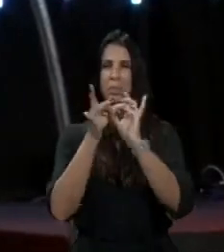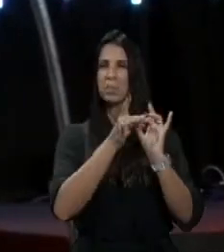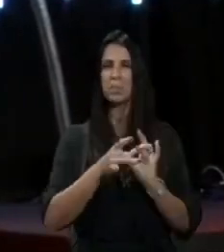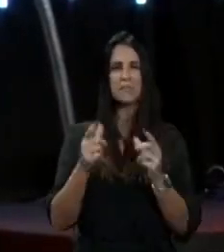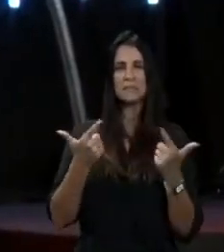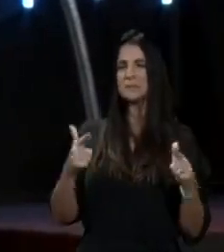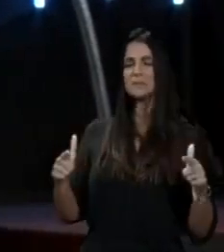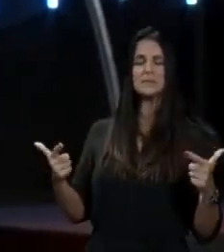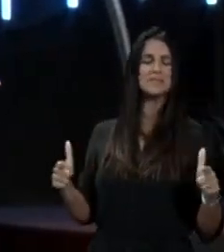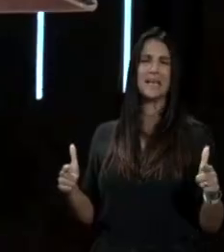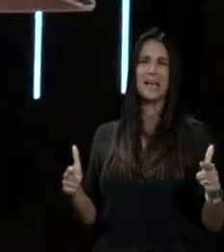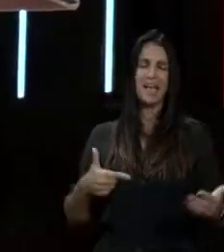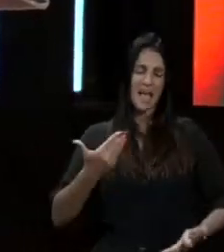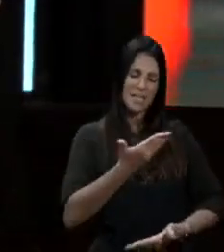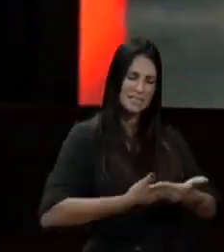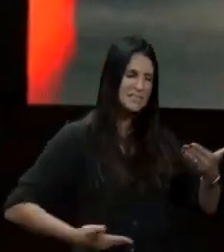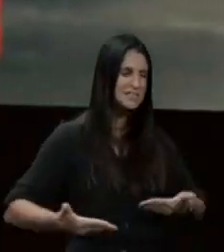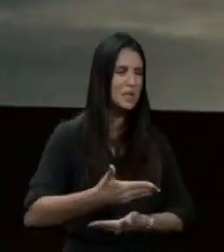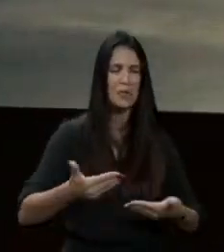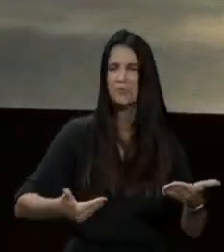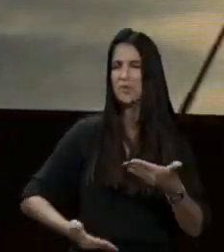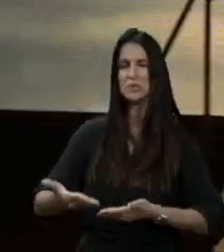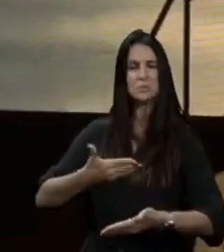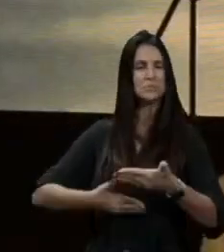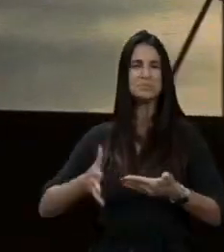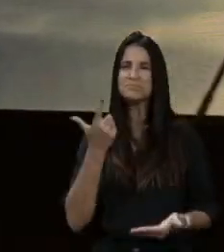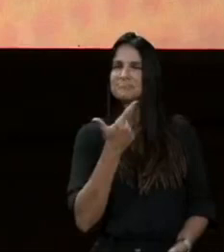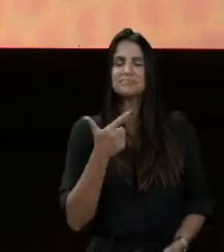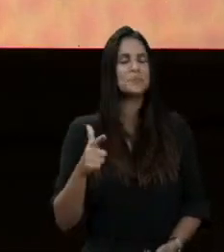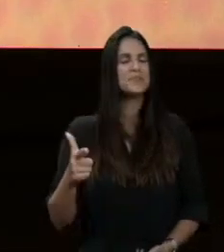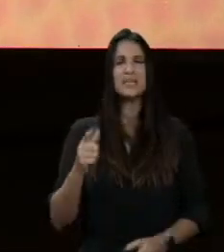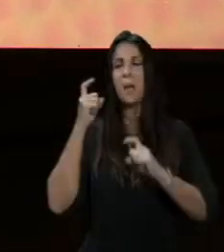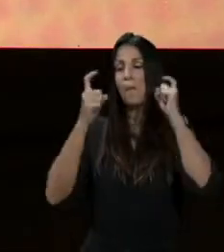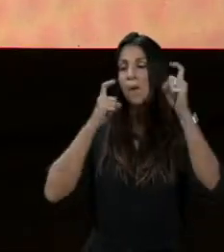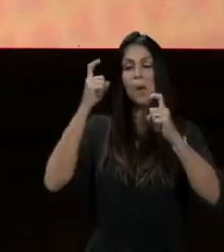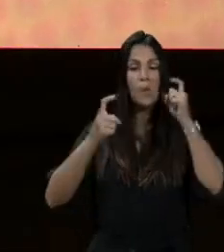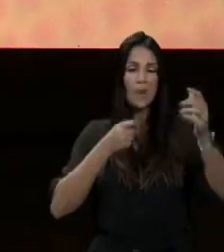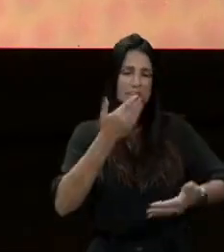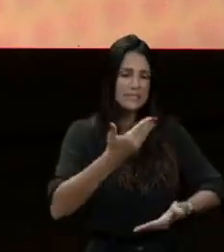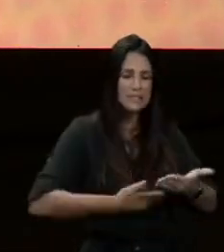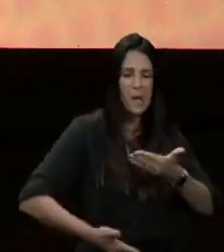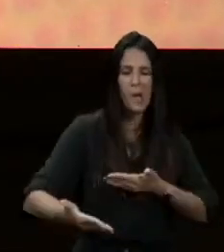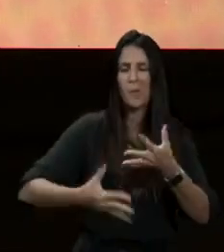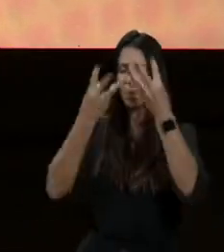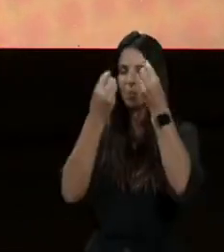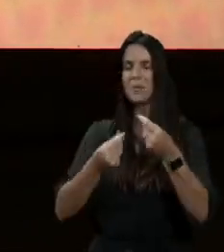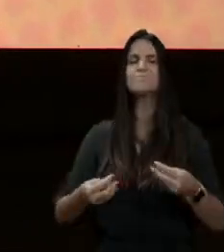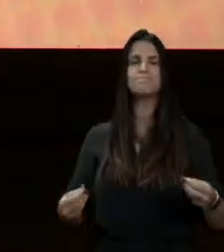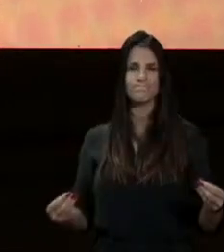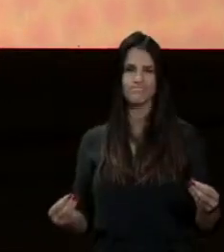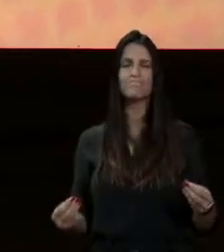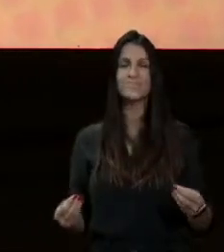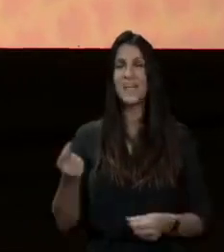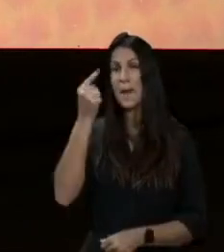filosofia de serviço nós não temos a filosofia de preocupação com o próximo e imagine uma